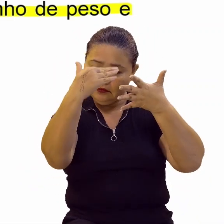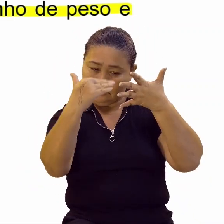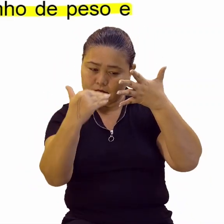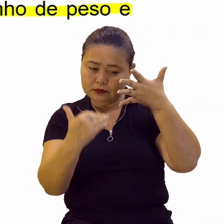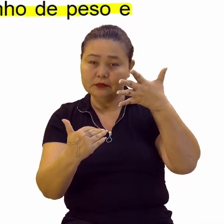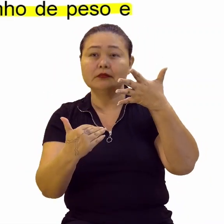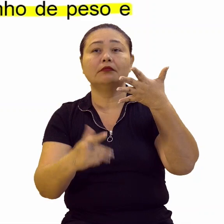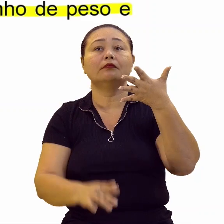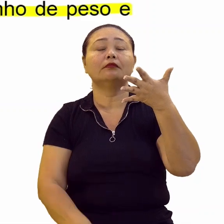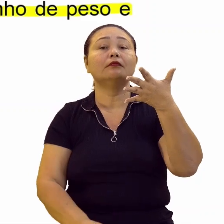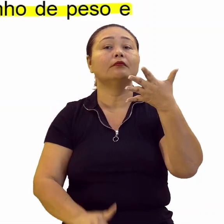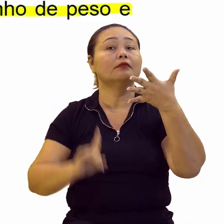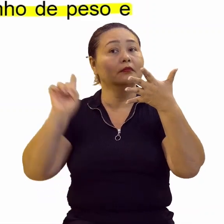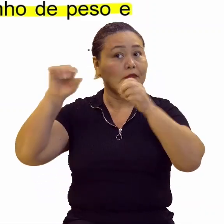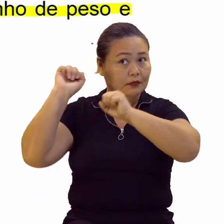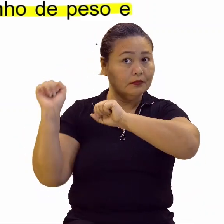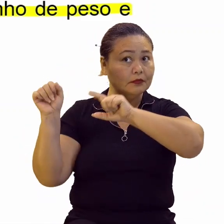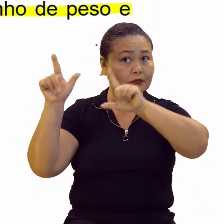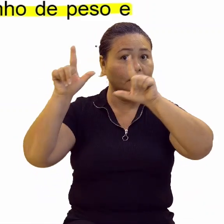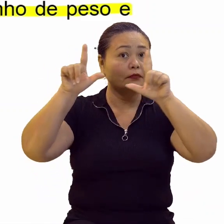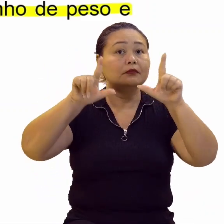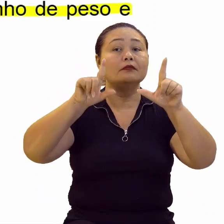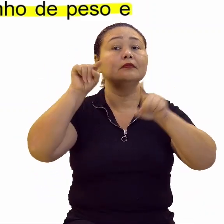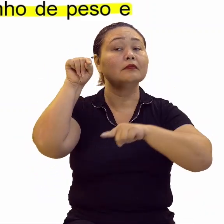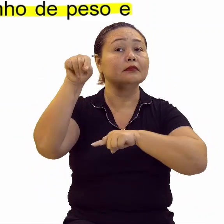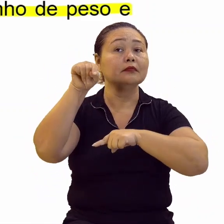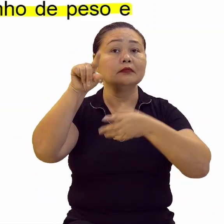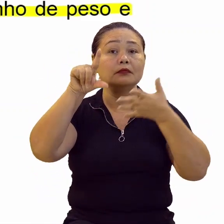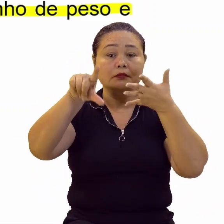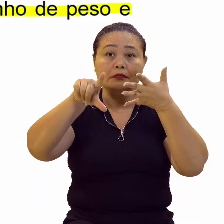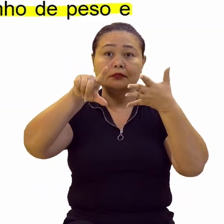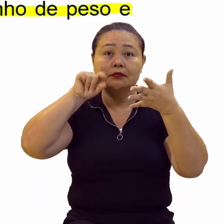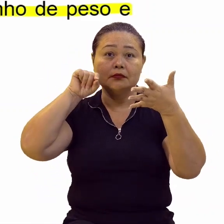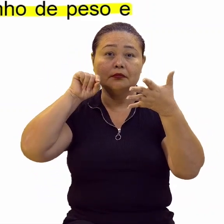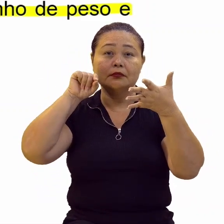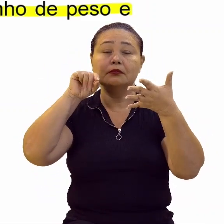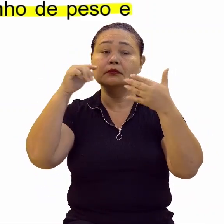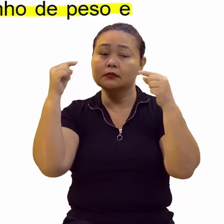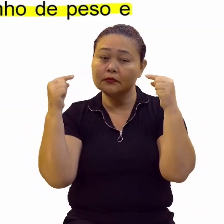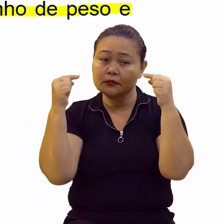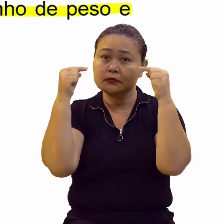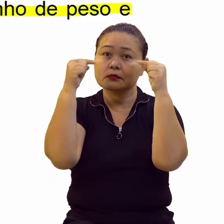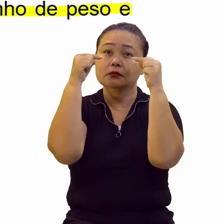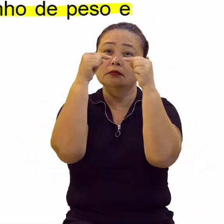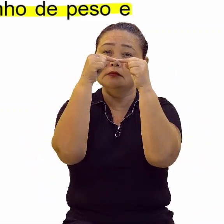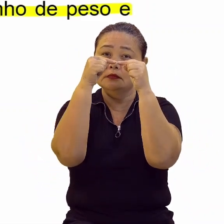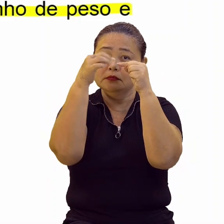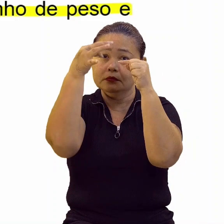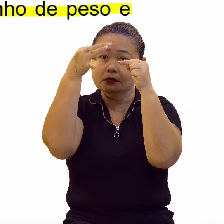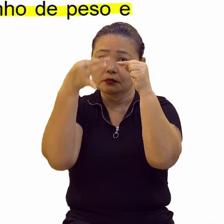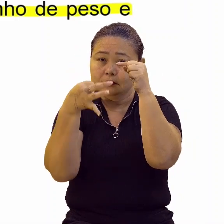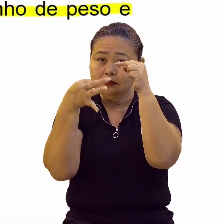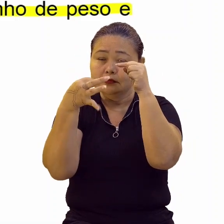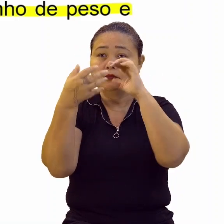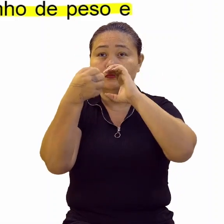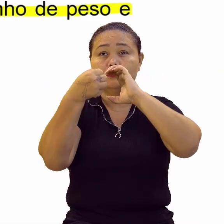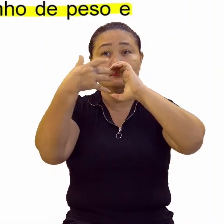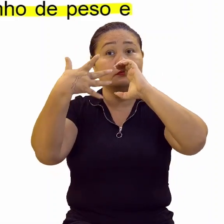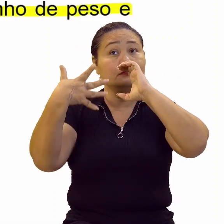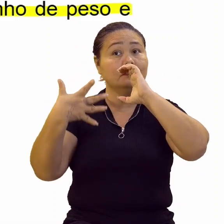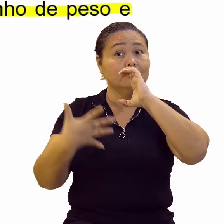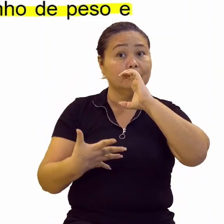abaixo, que vai vir no próximo slide, você assinale aquela que corresponde corretamente às